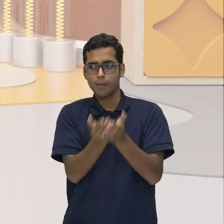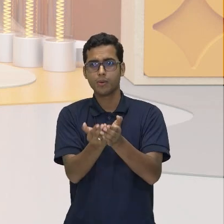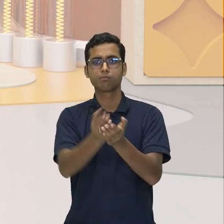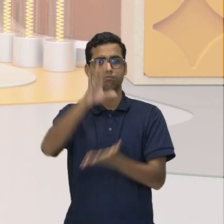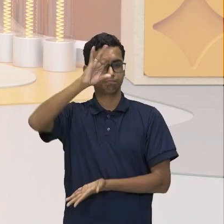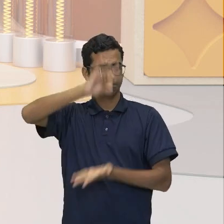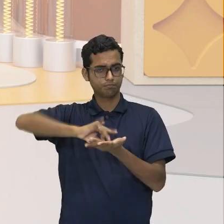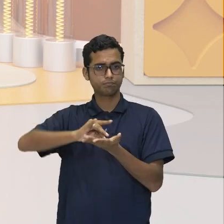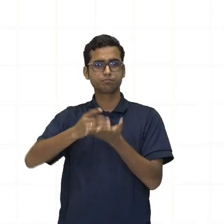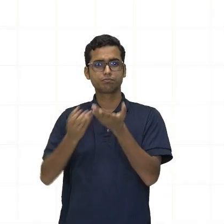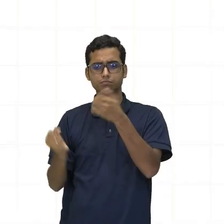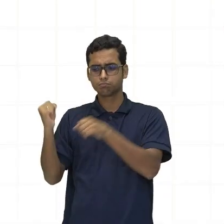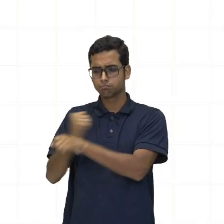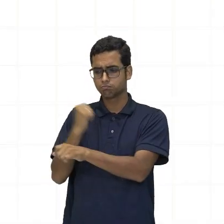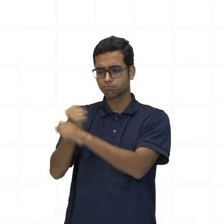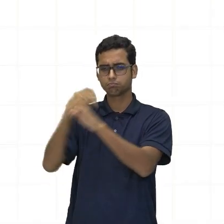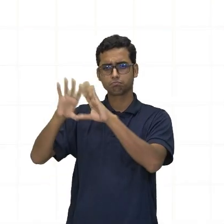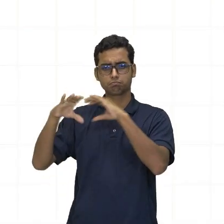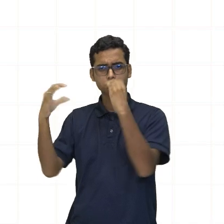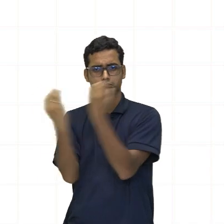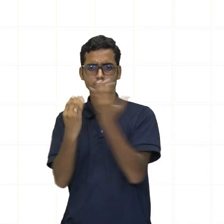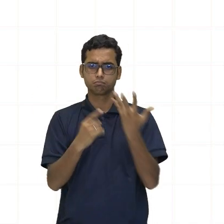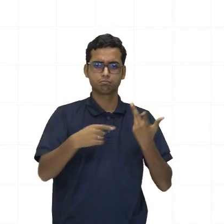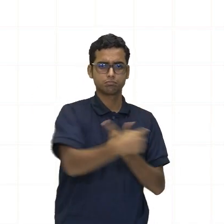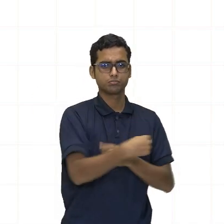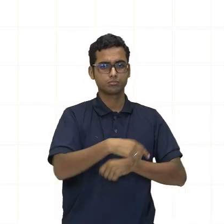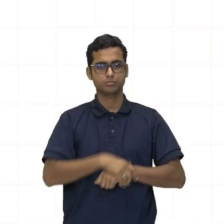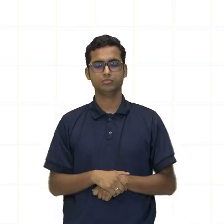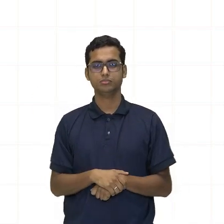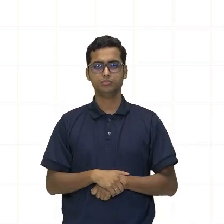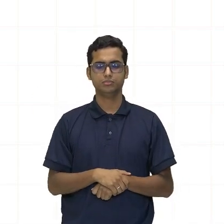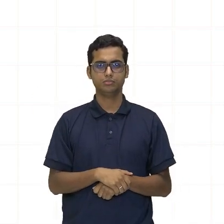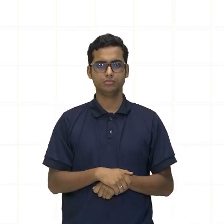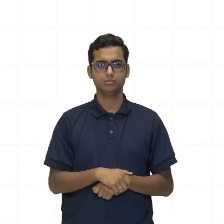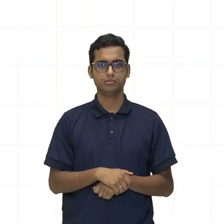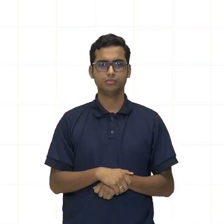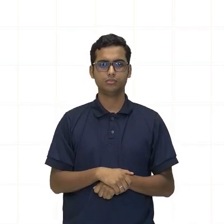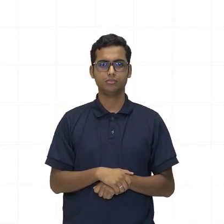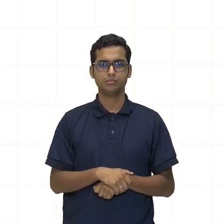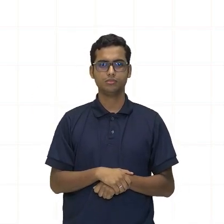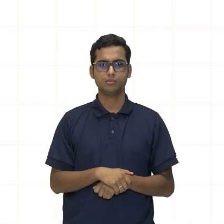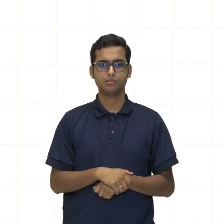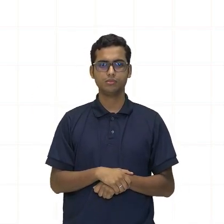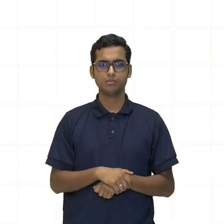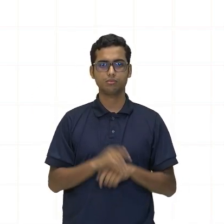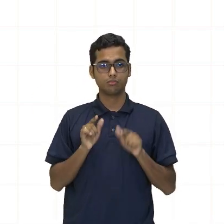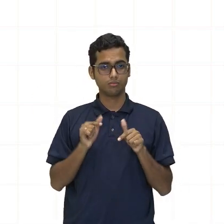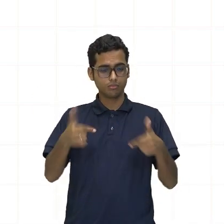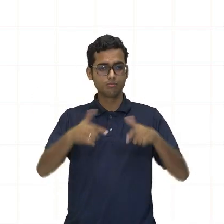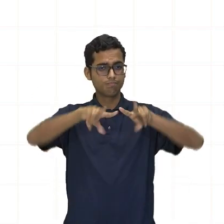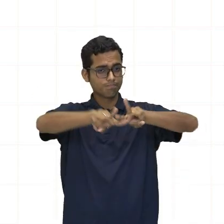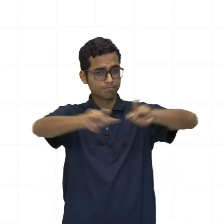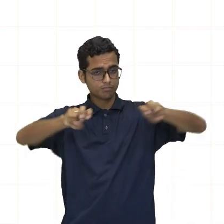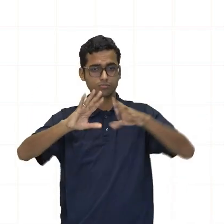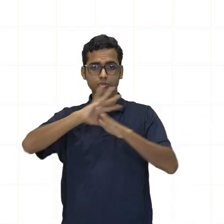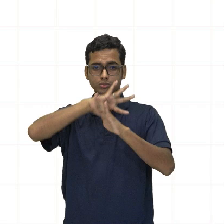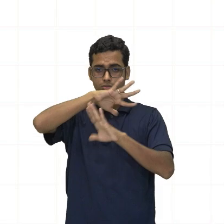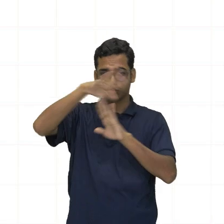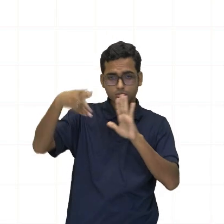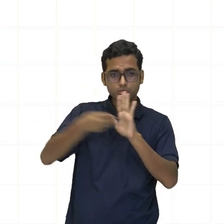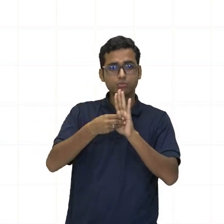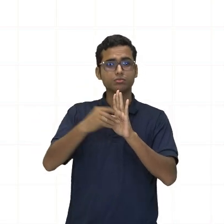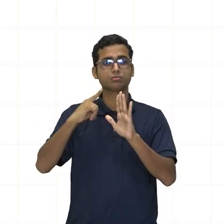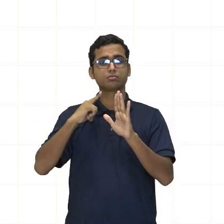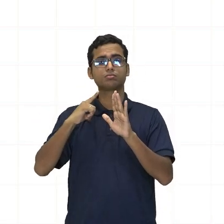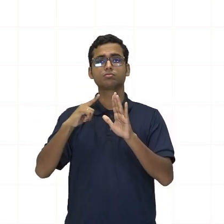Continuando aqui no nosso texto, as expedições na Amazônia, elas desempenharam um